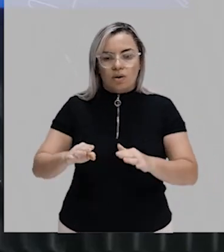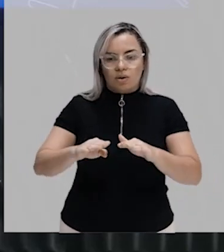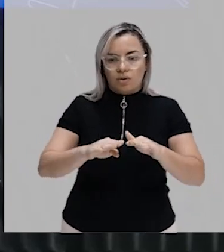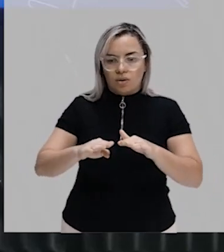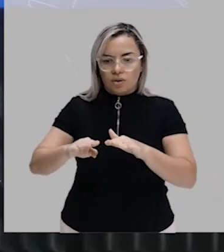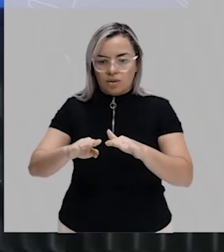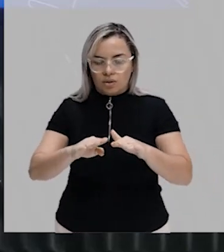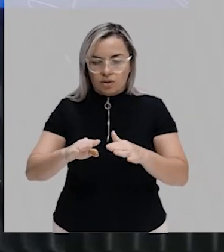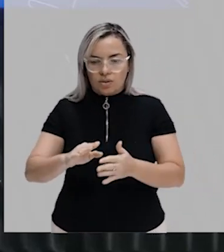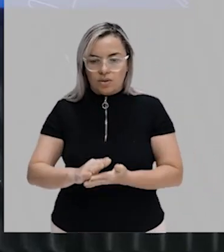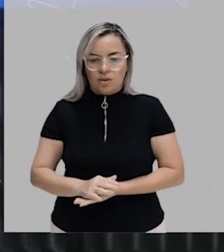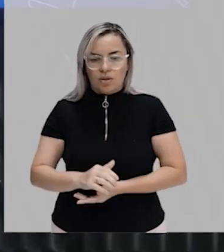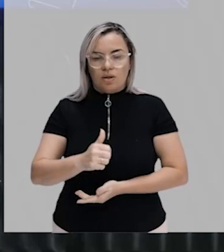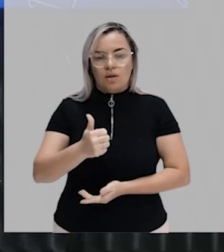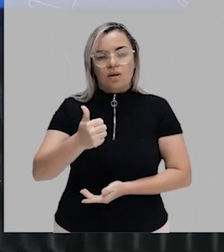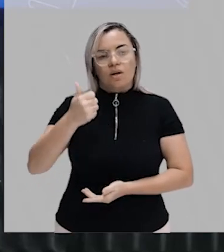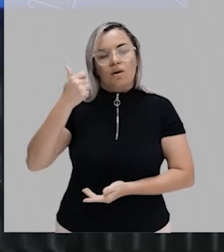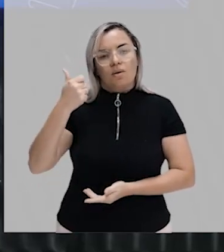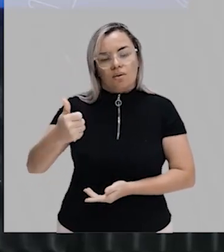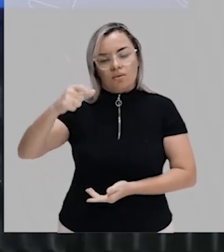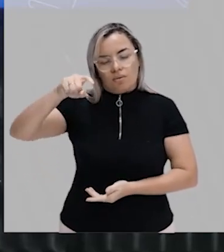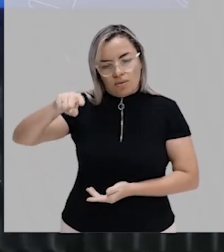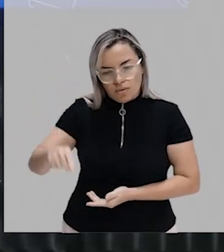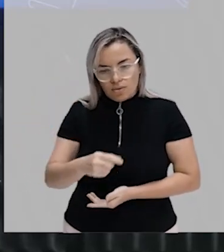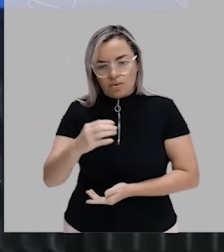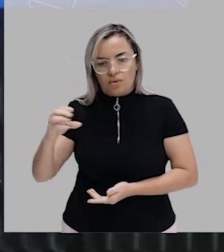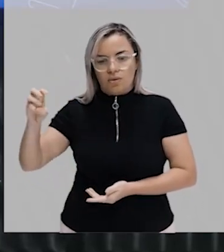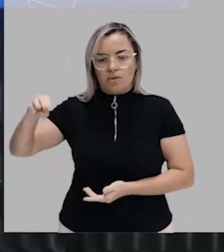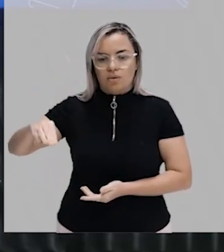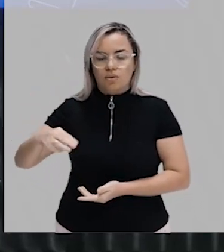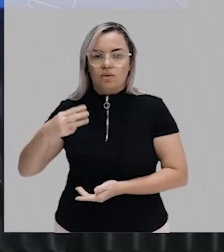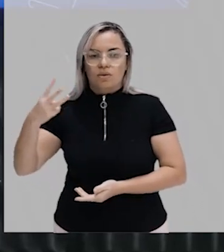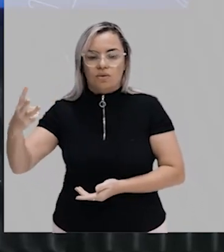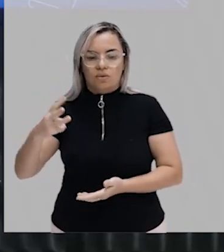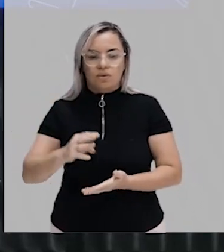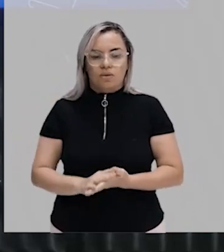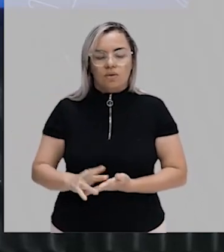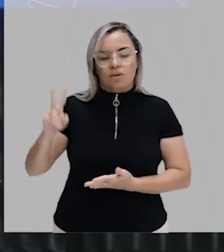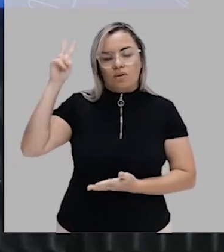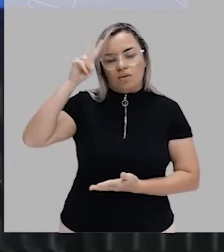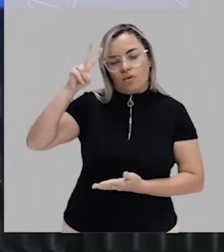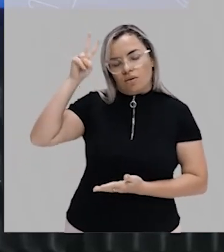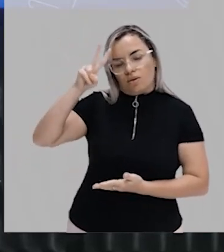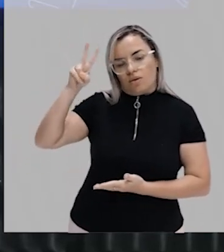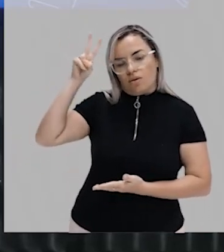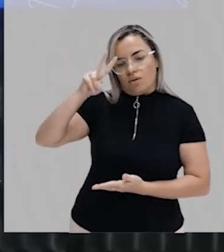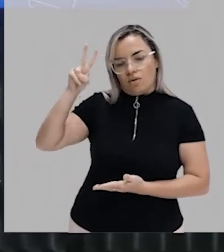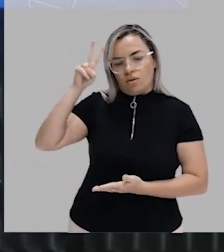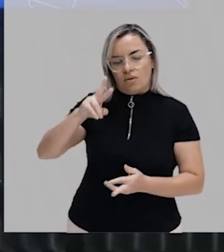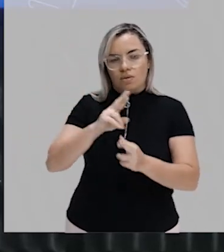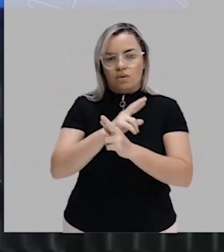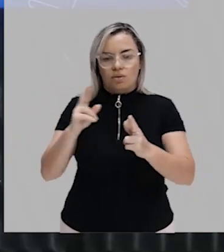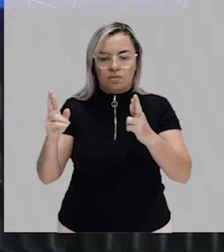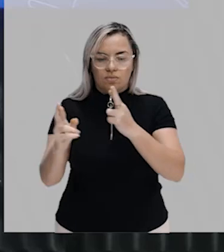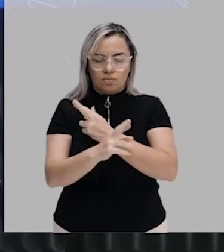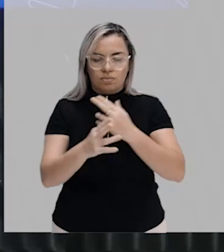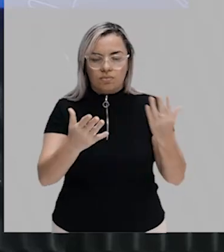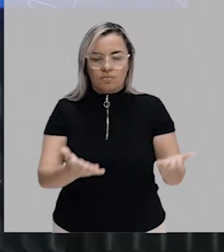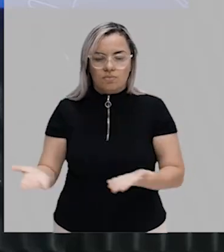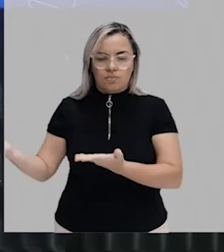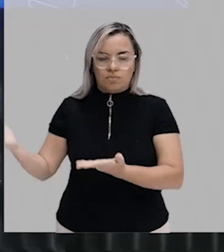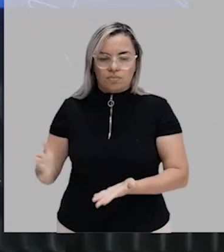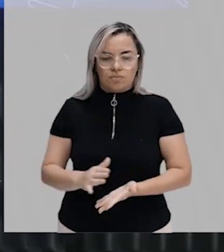certo? Então, vamos à resolução, né? Já que a gente lembrou dessa relação, olha